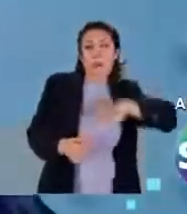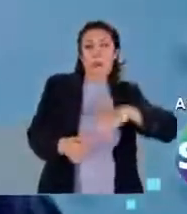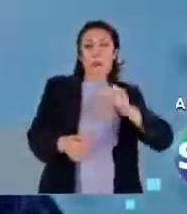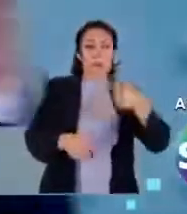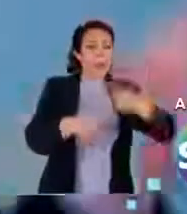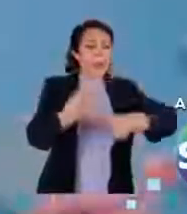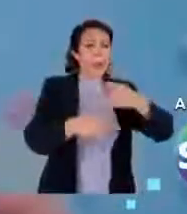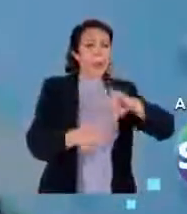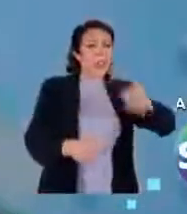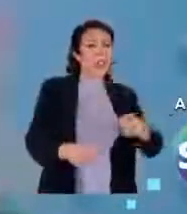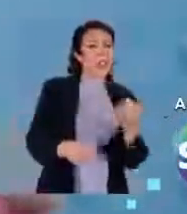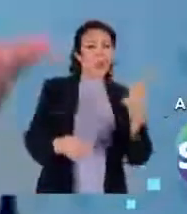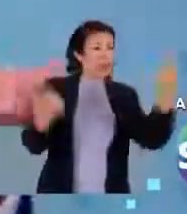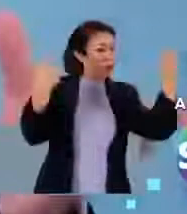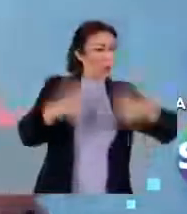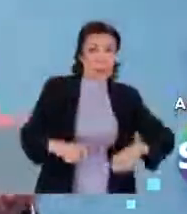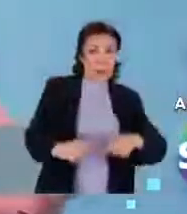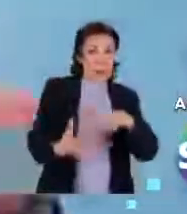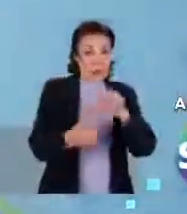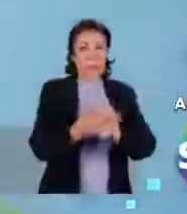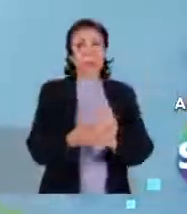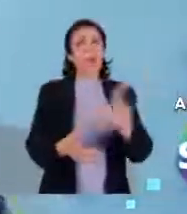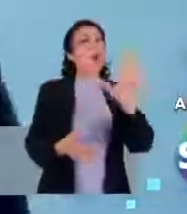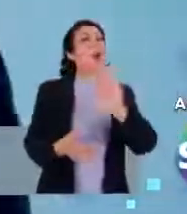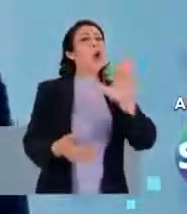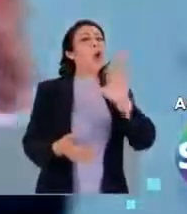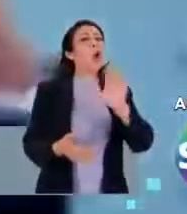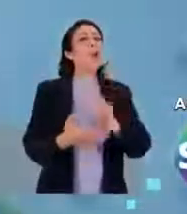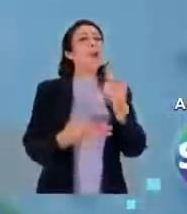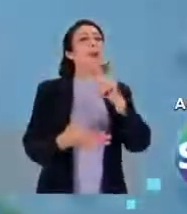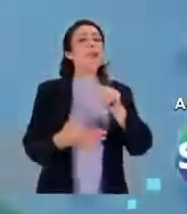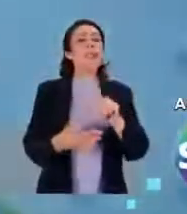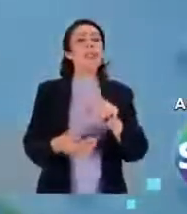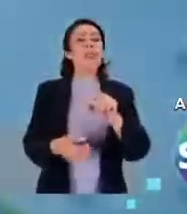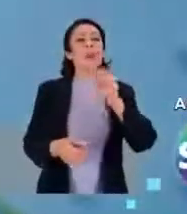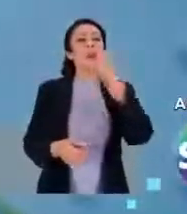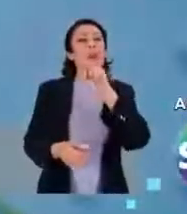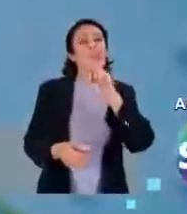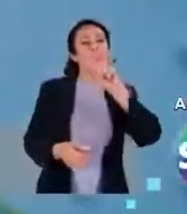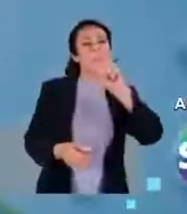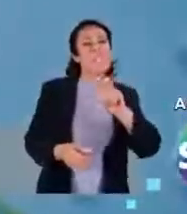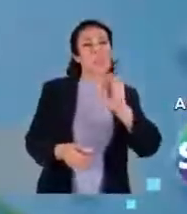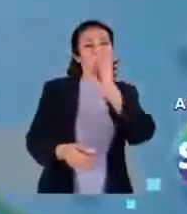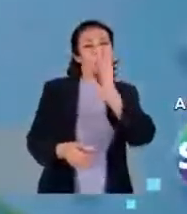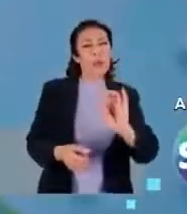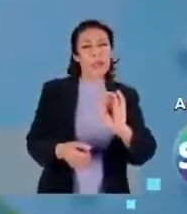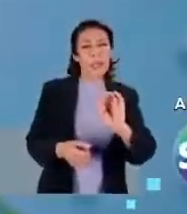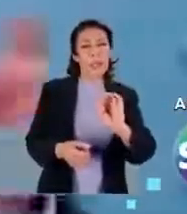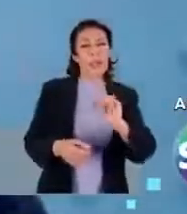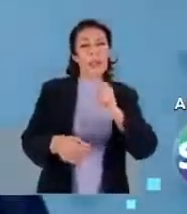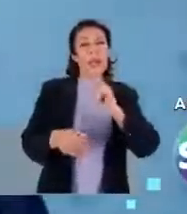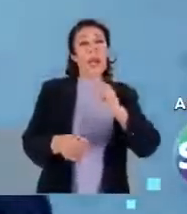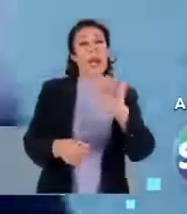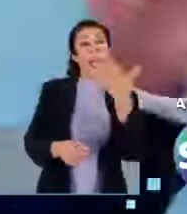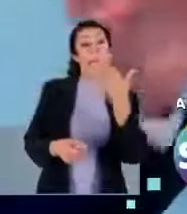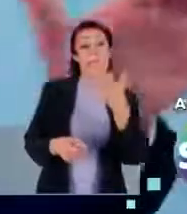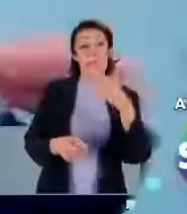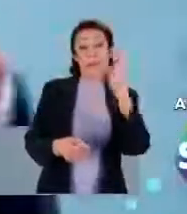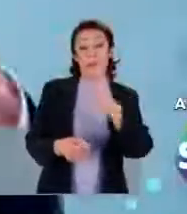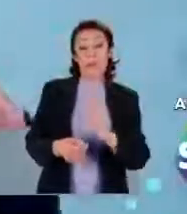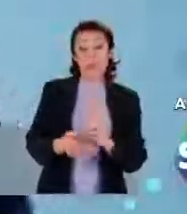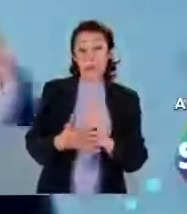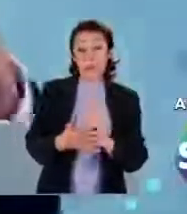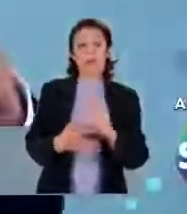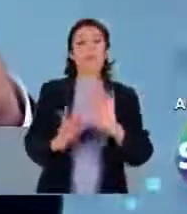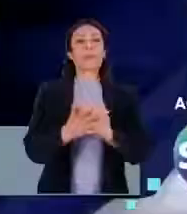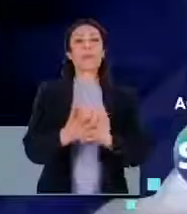juro mais mais cretina o Lula concentrou em cinco bancos 85% das transações financeiras do Brasil não tem nada igual no mundo